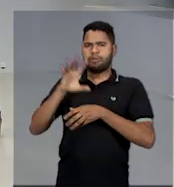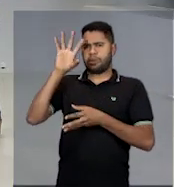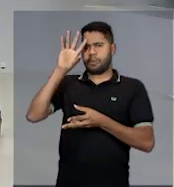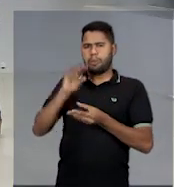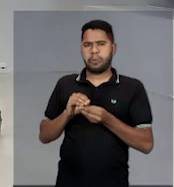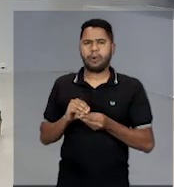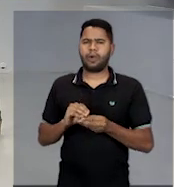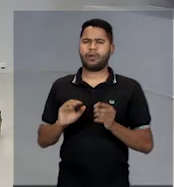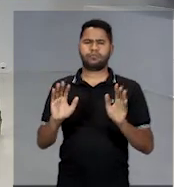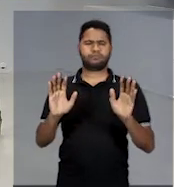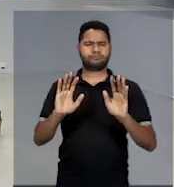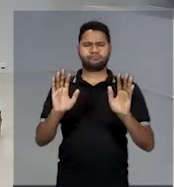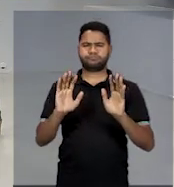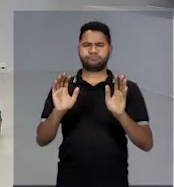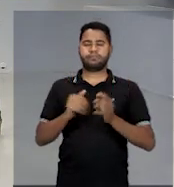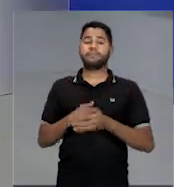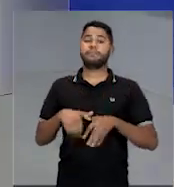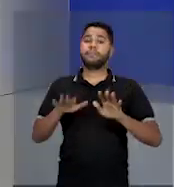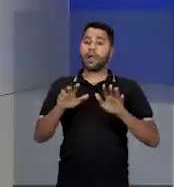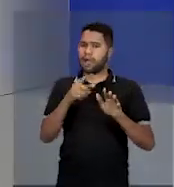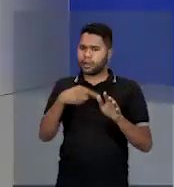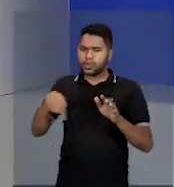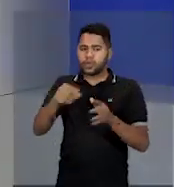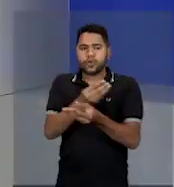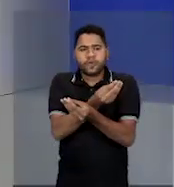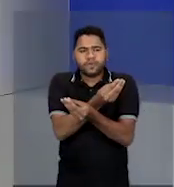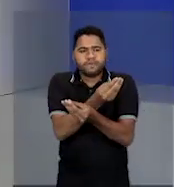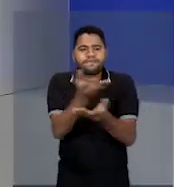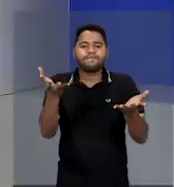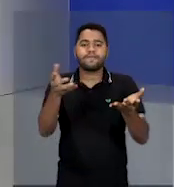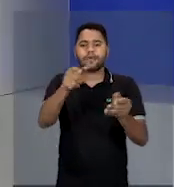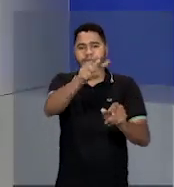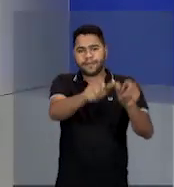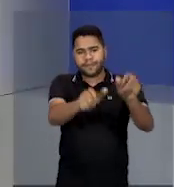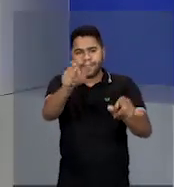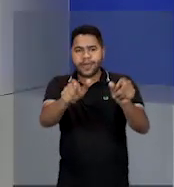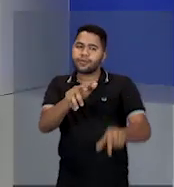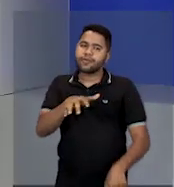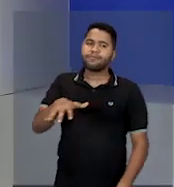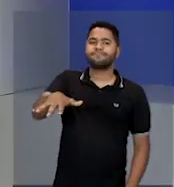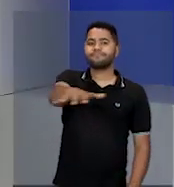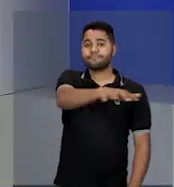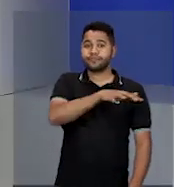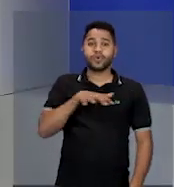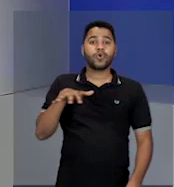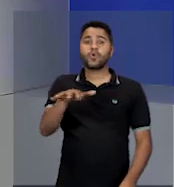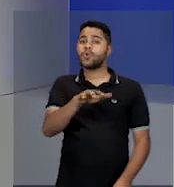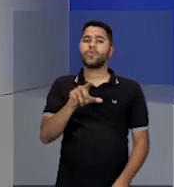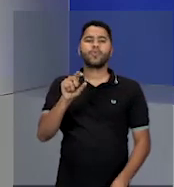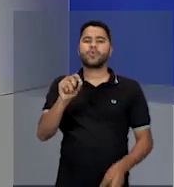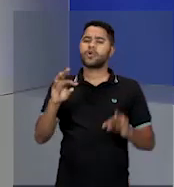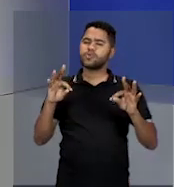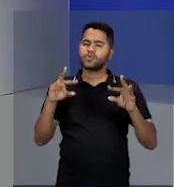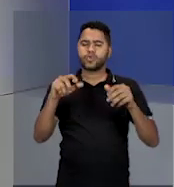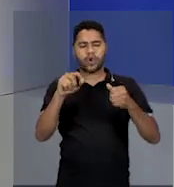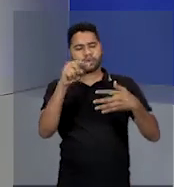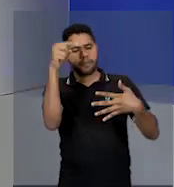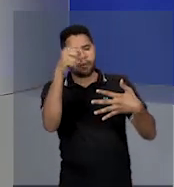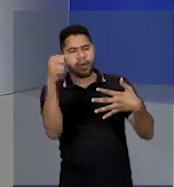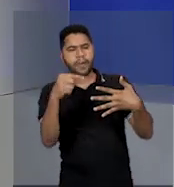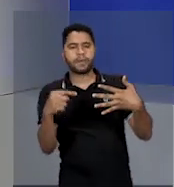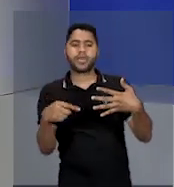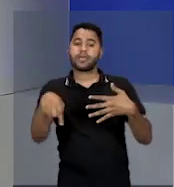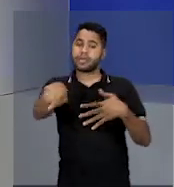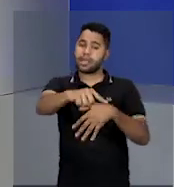um resultado disso tudo, mas para que a gente ofereça ao leitor, ao nosso ouvinte, ao telespectador, todos esses fatos para que ele tire